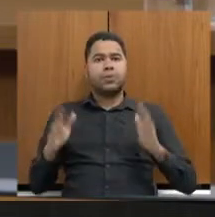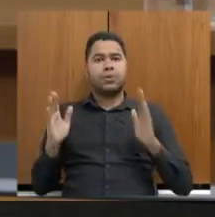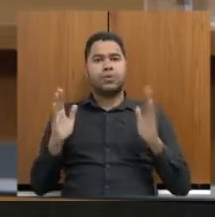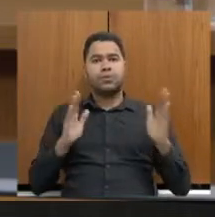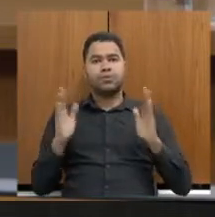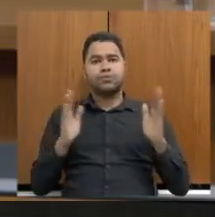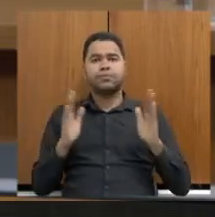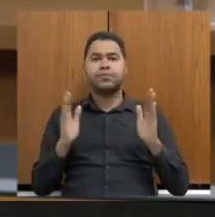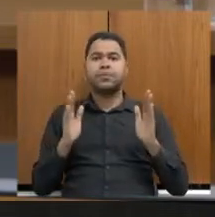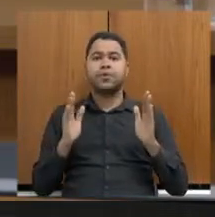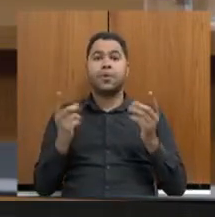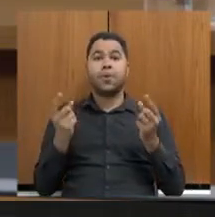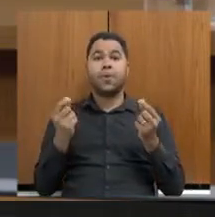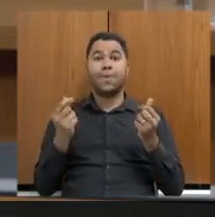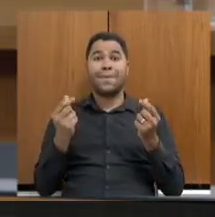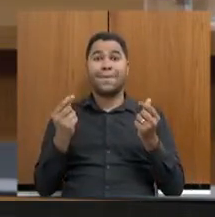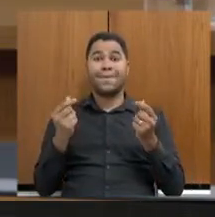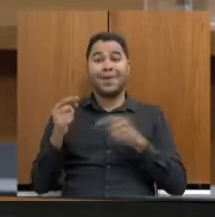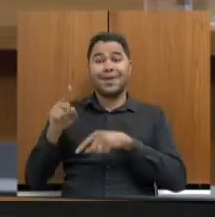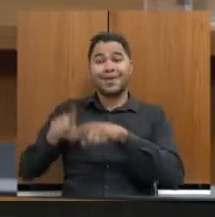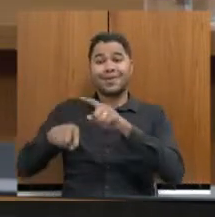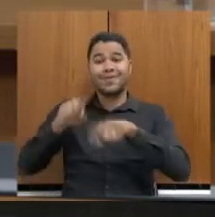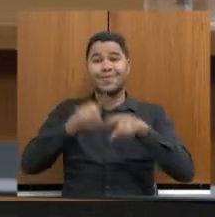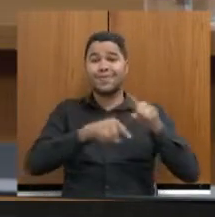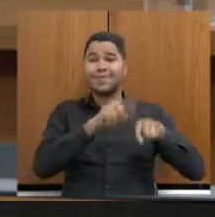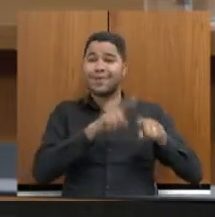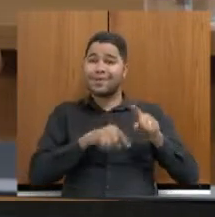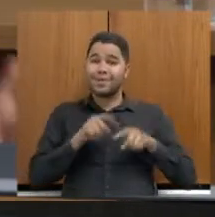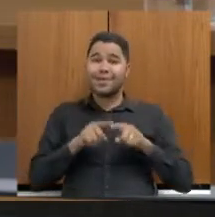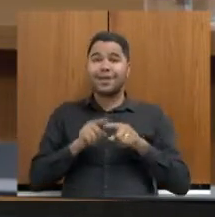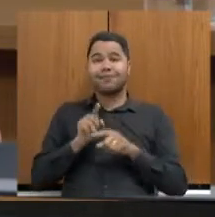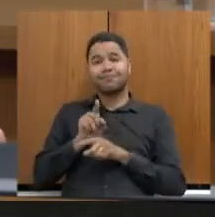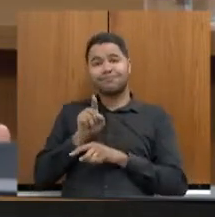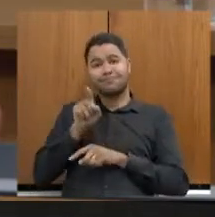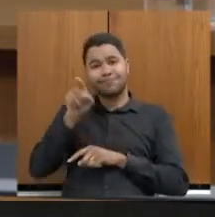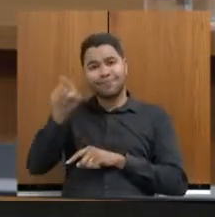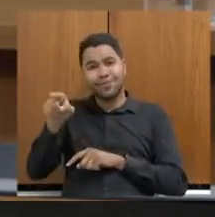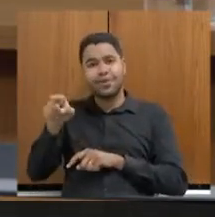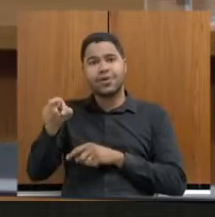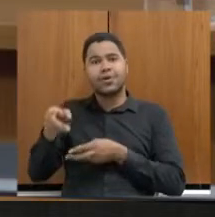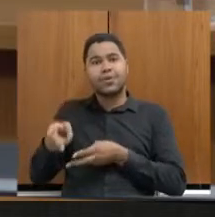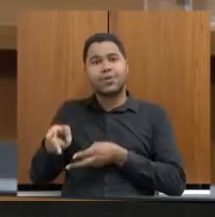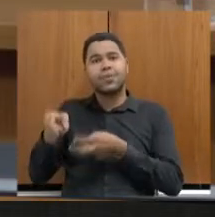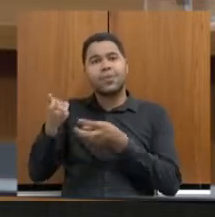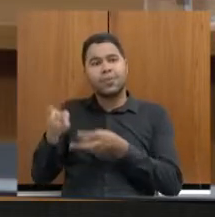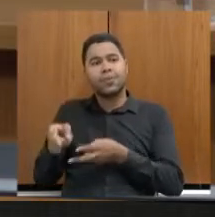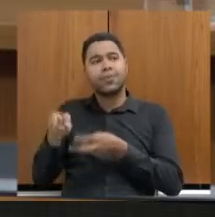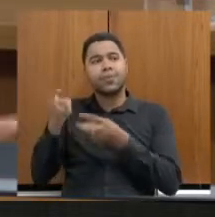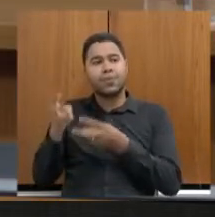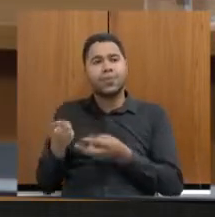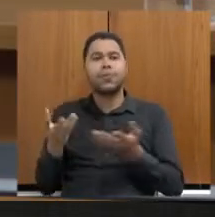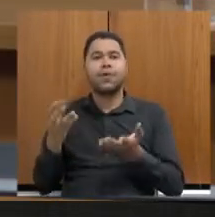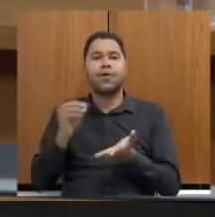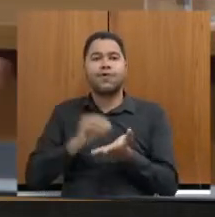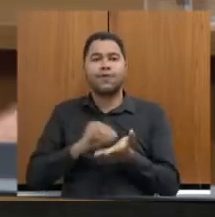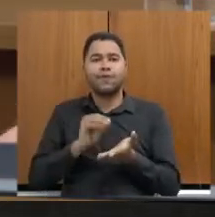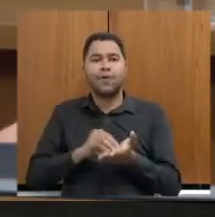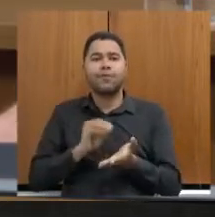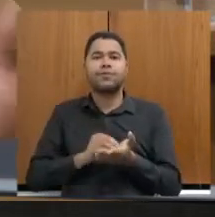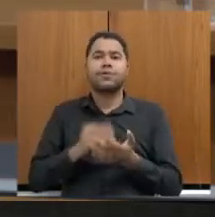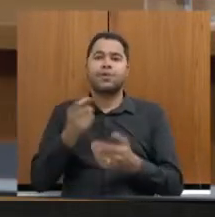muito grande com o preço dos insumos indo lá para estratosfera fazendo com que esteja faltando